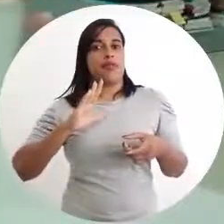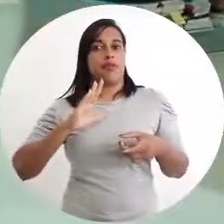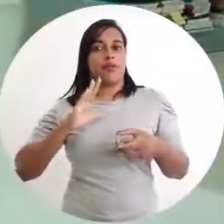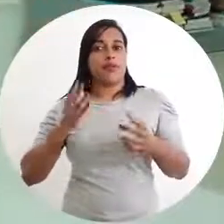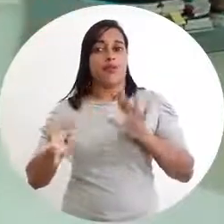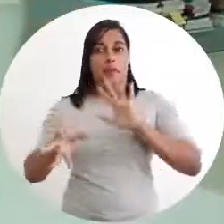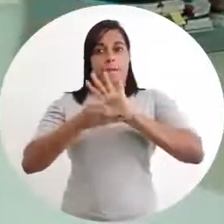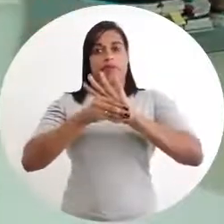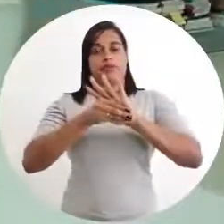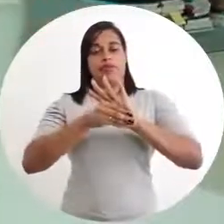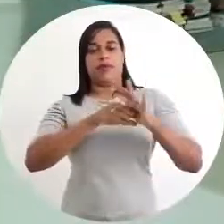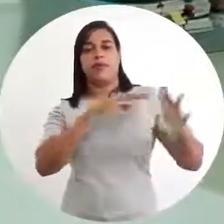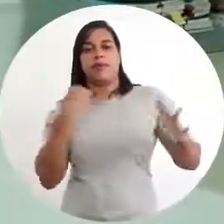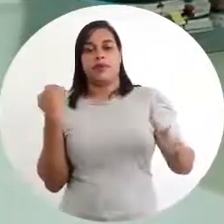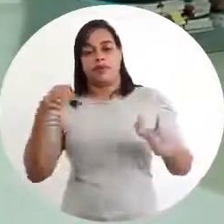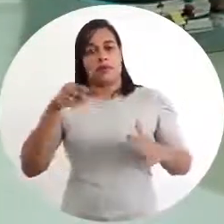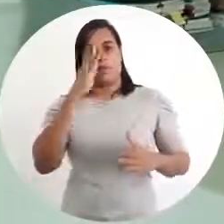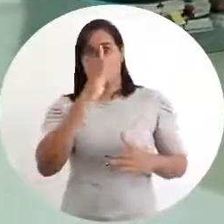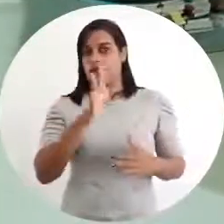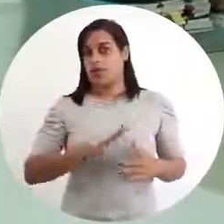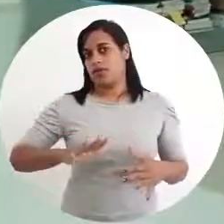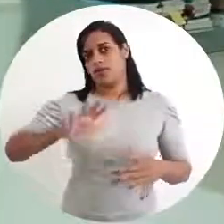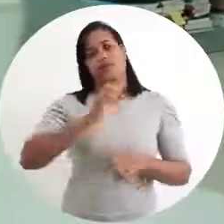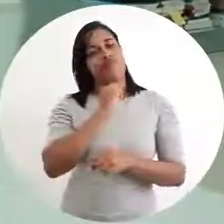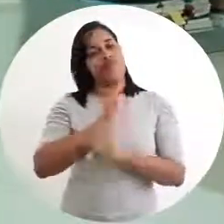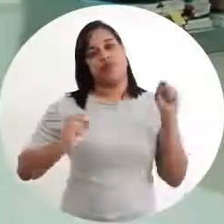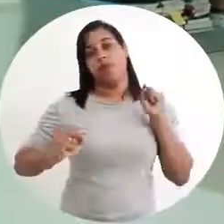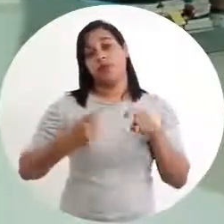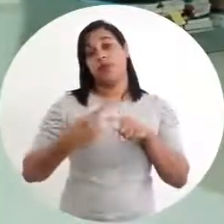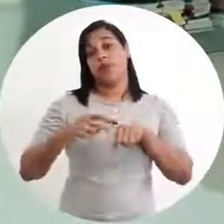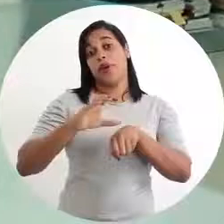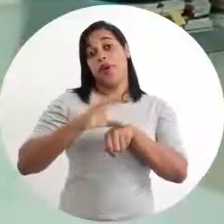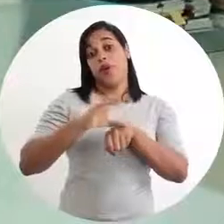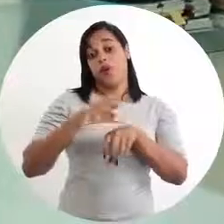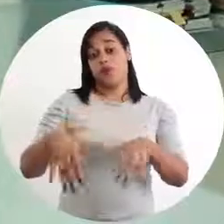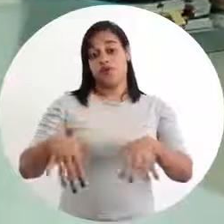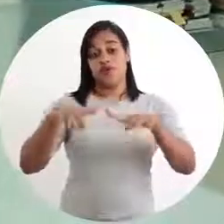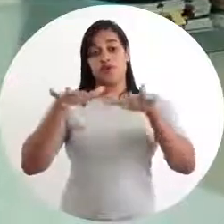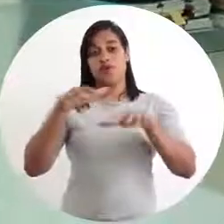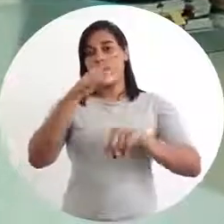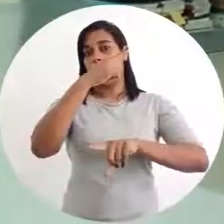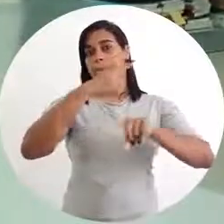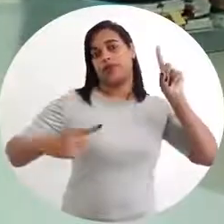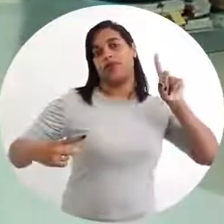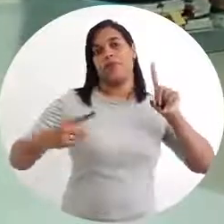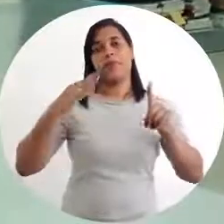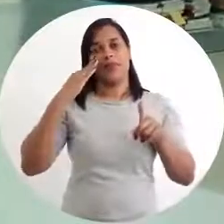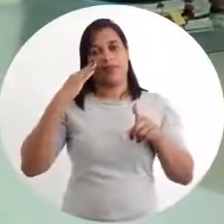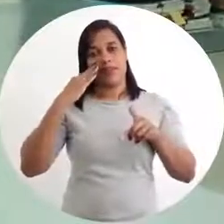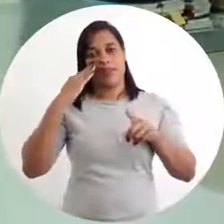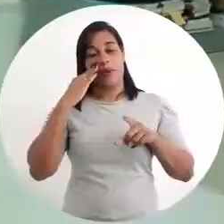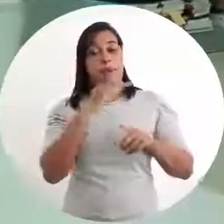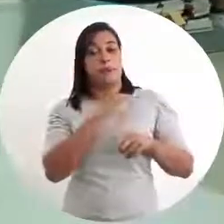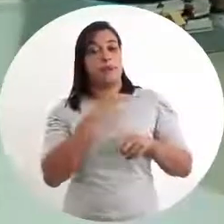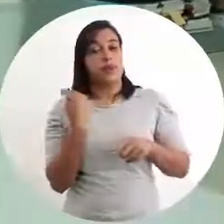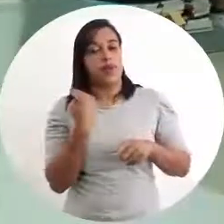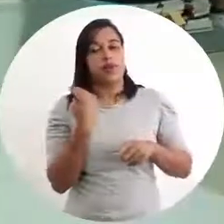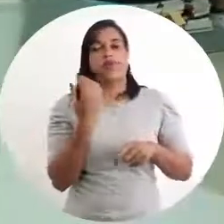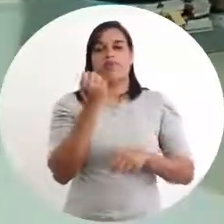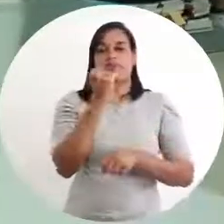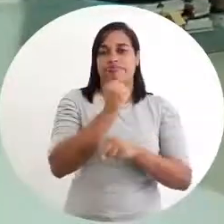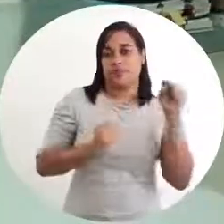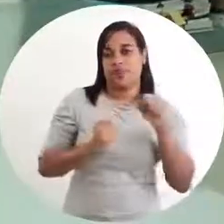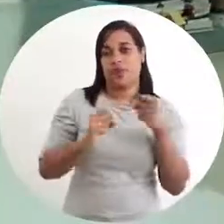vai implantar a pena de morte, né? Isso não é possível, porque a nossa Constituição ela proíbe pena de morte, pena